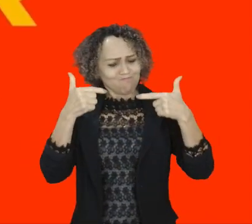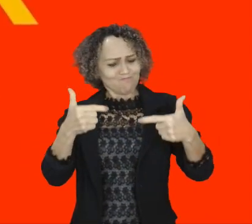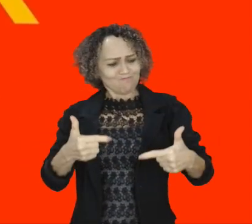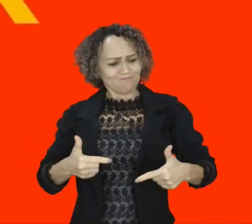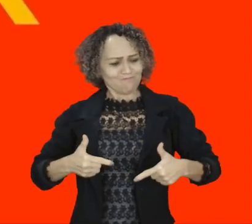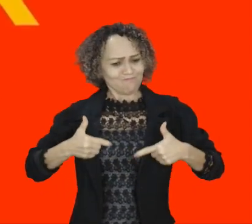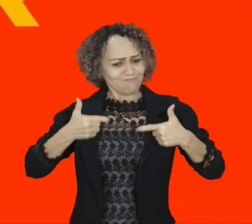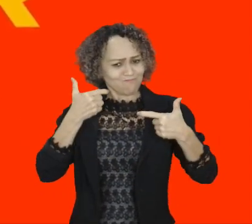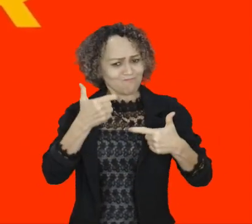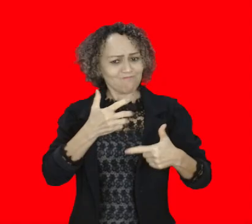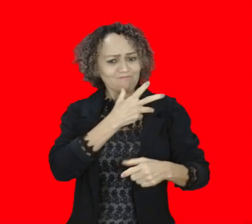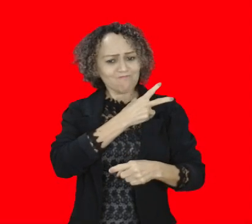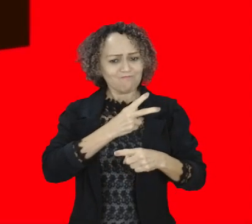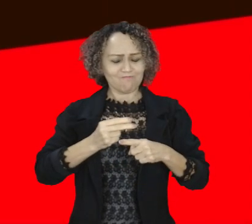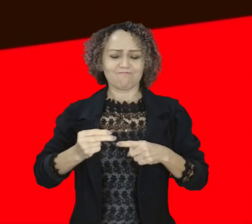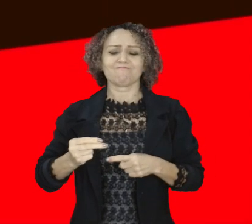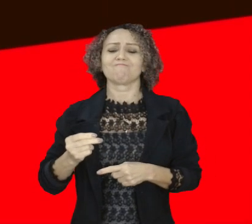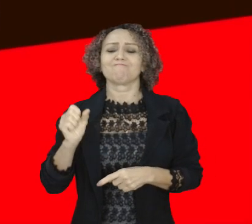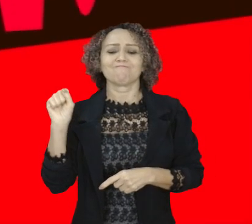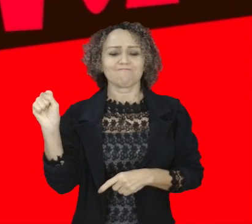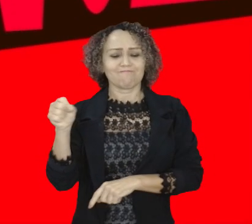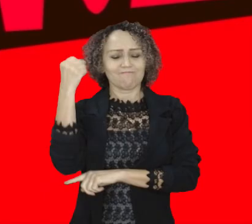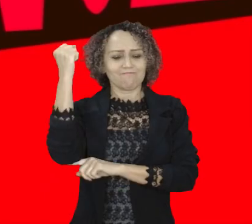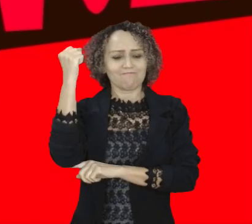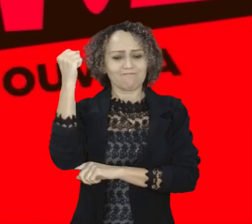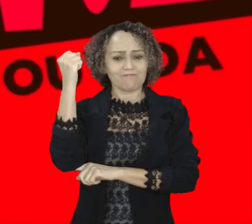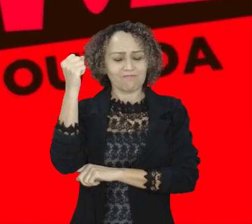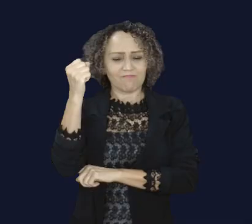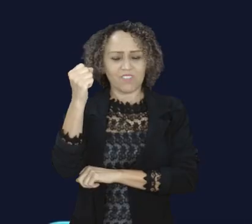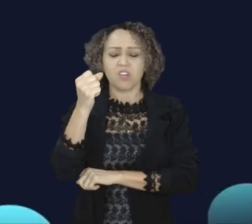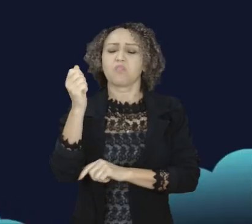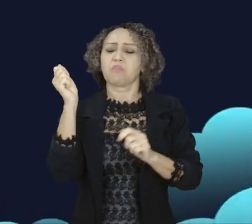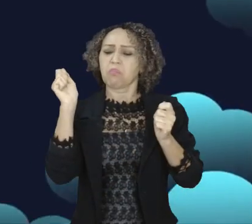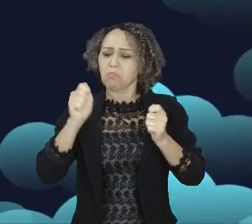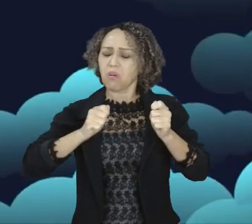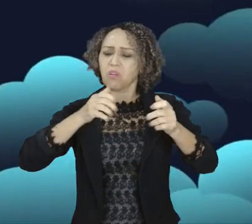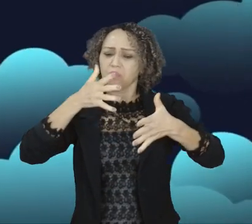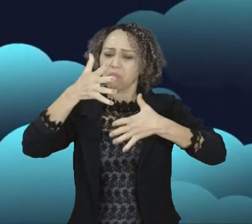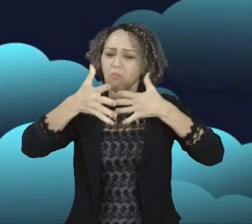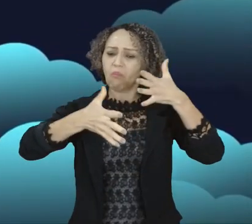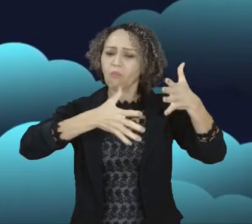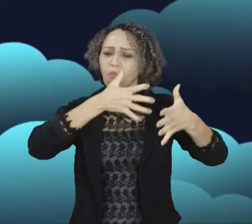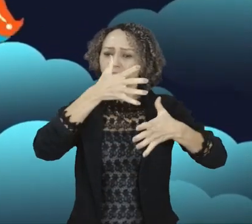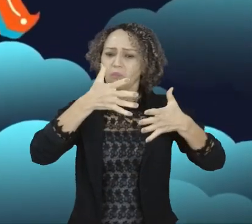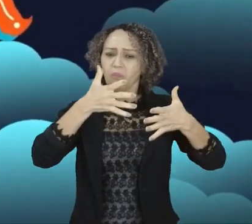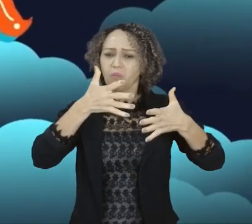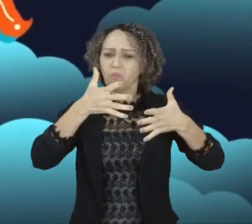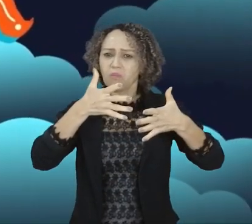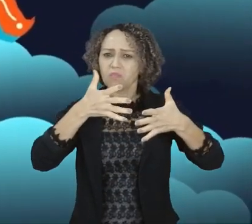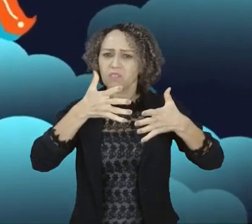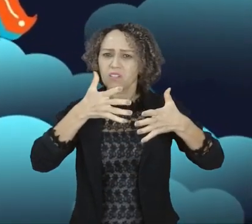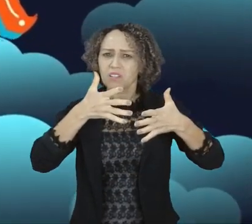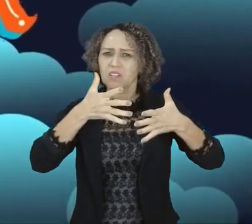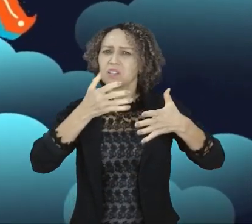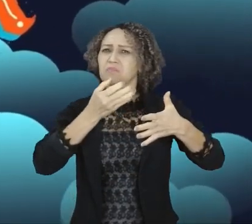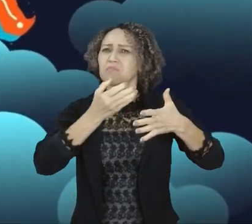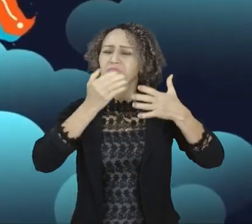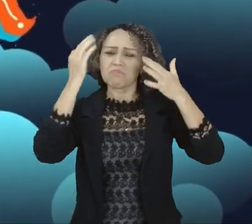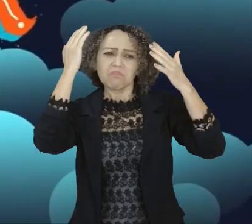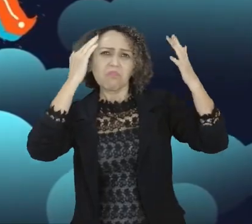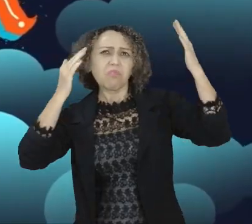batalhando pra vencer. Tenho voz pra ser ouvida, tenho sonhos pra